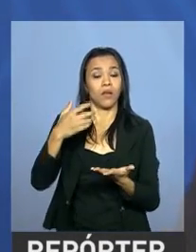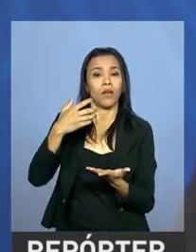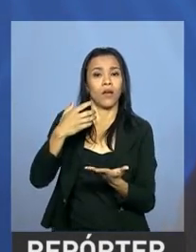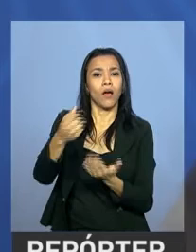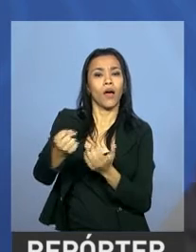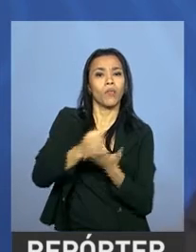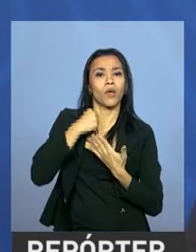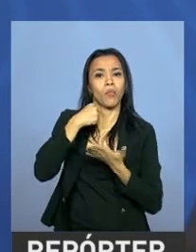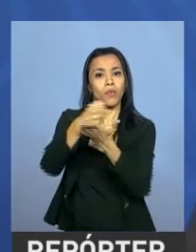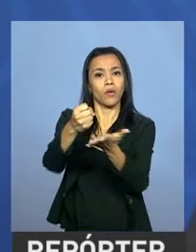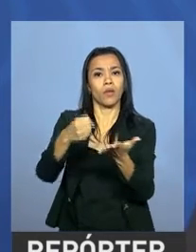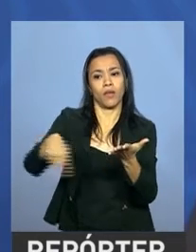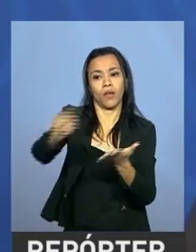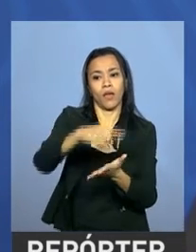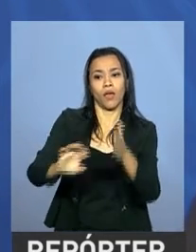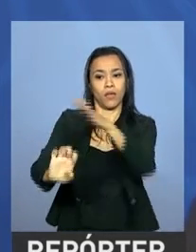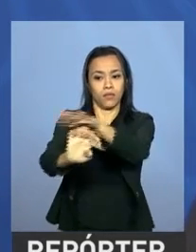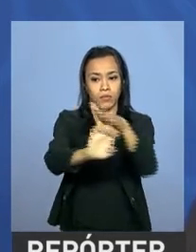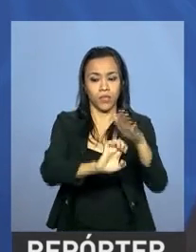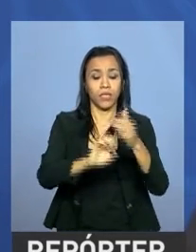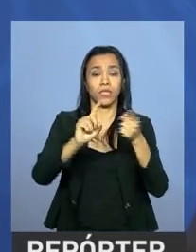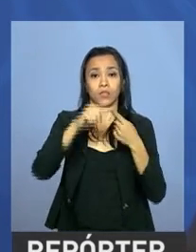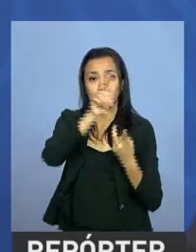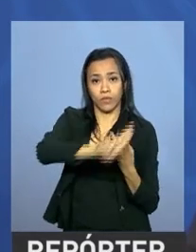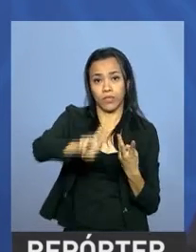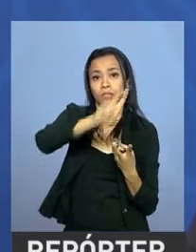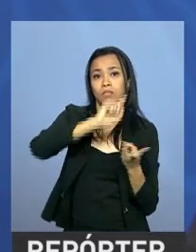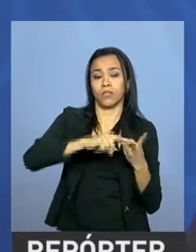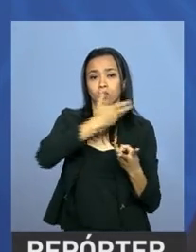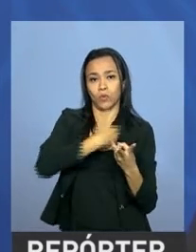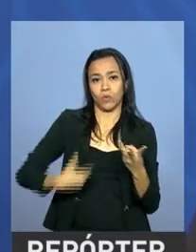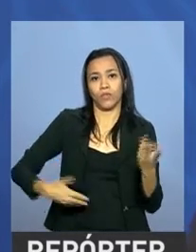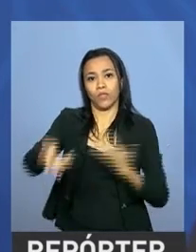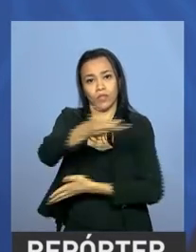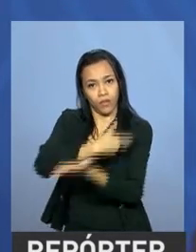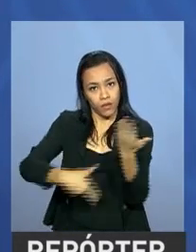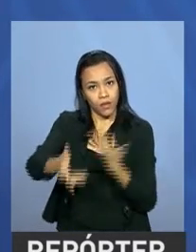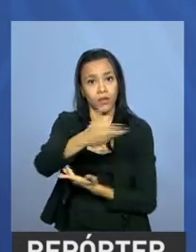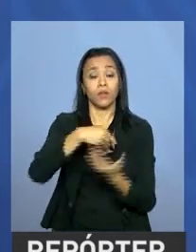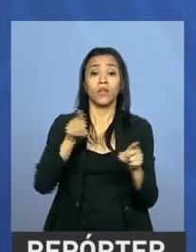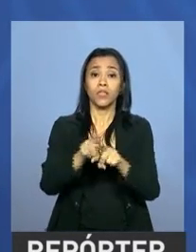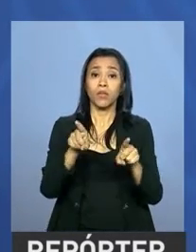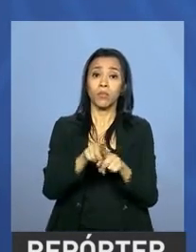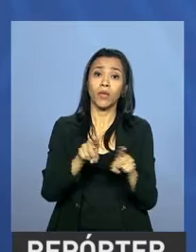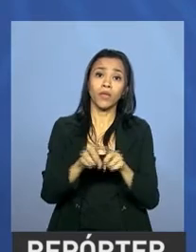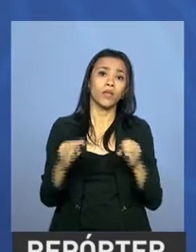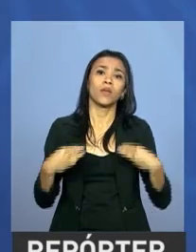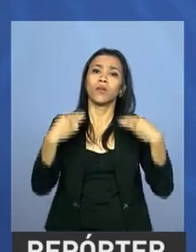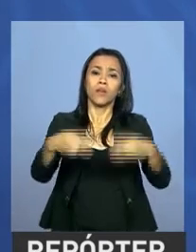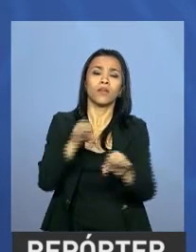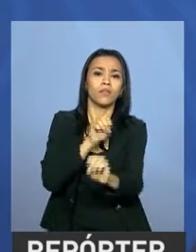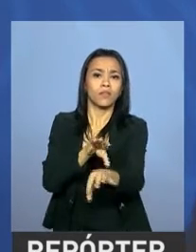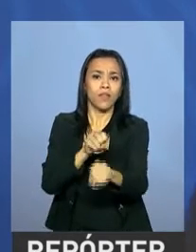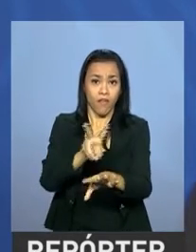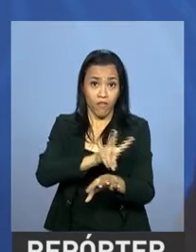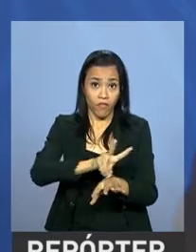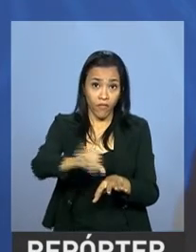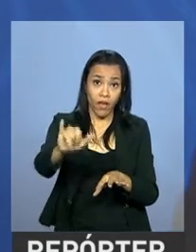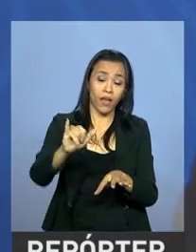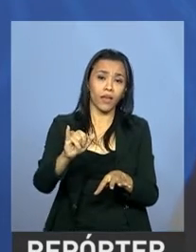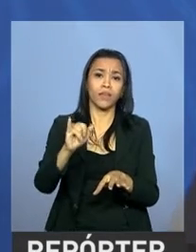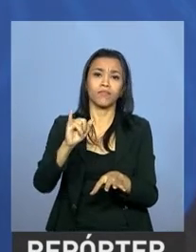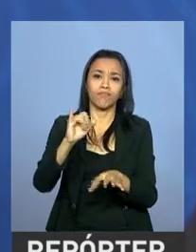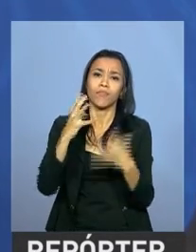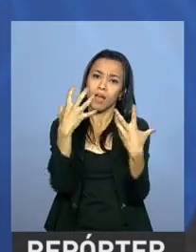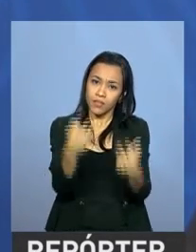o setor produtivo ea academia e evidentemente que o ministério da educação cumprirá a sua missão